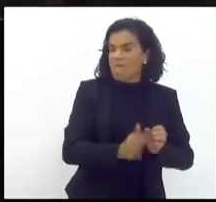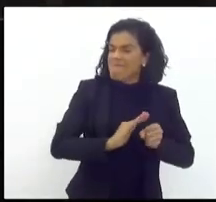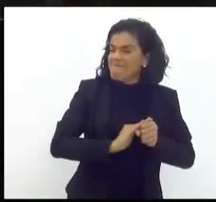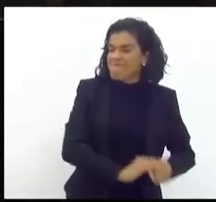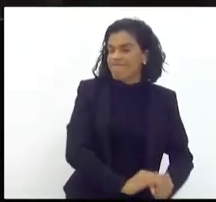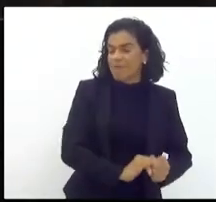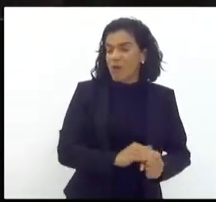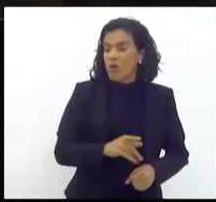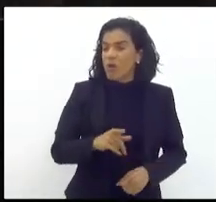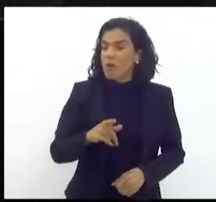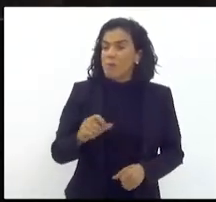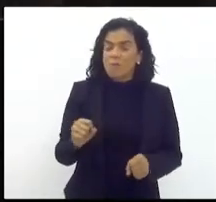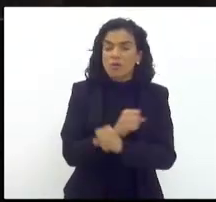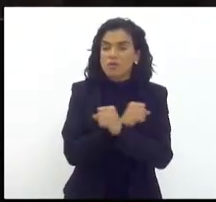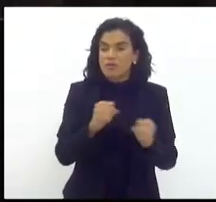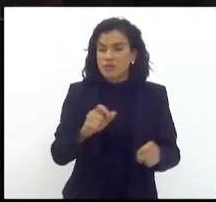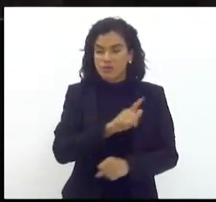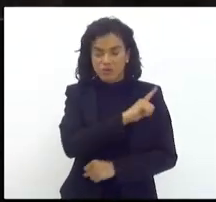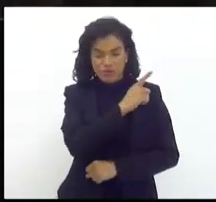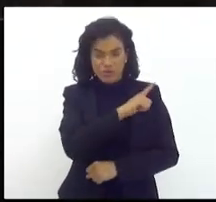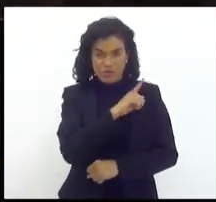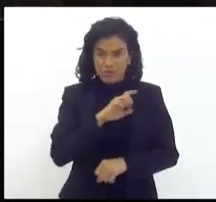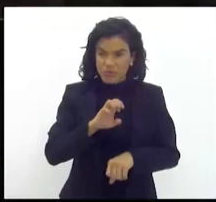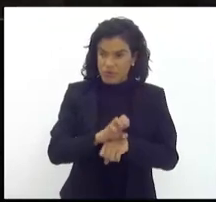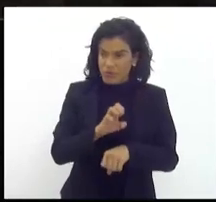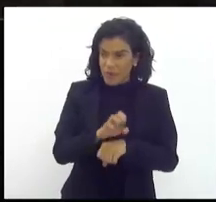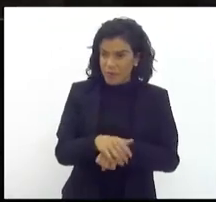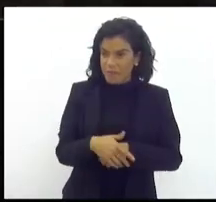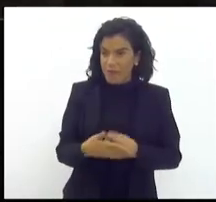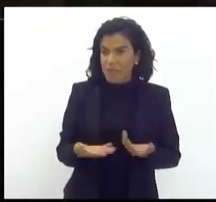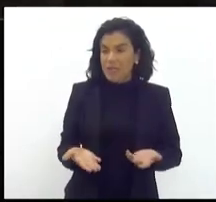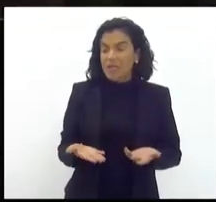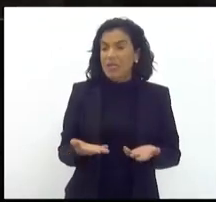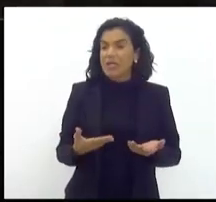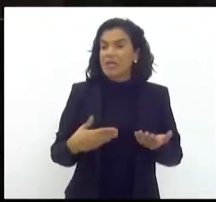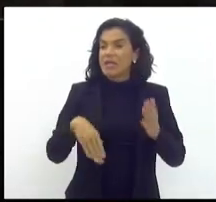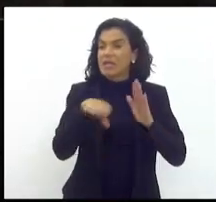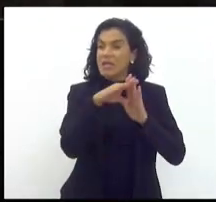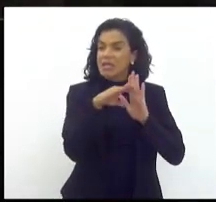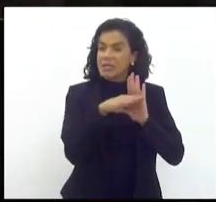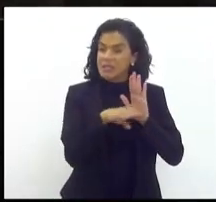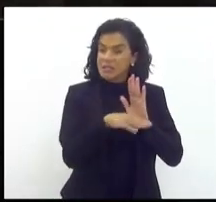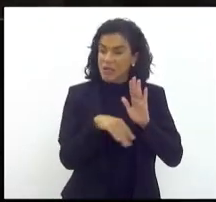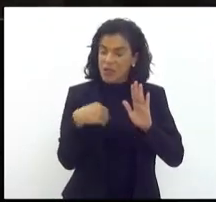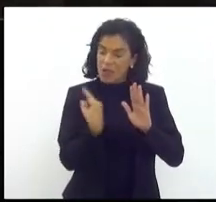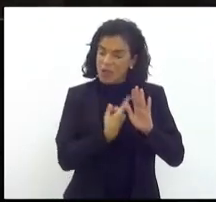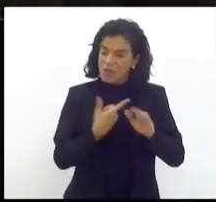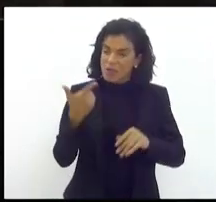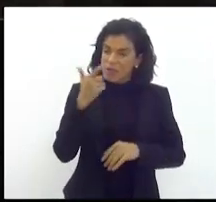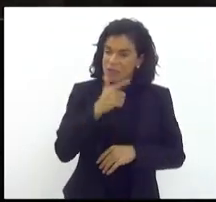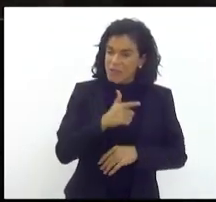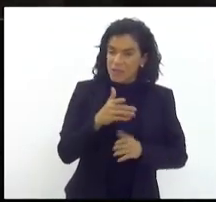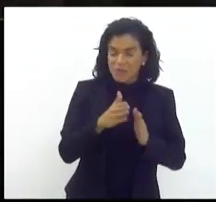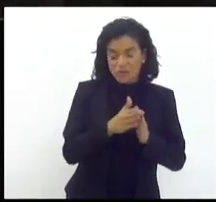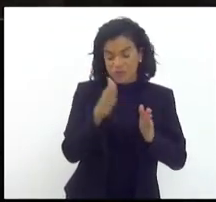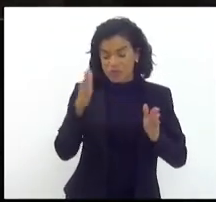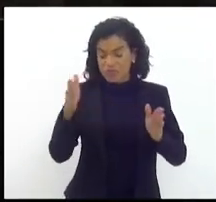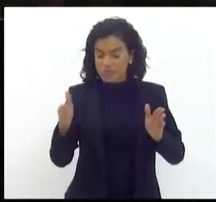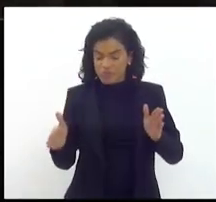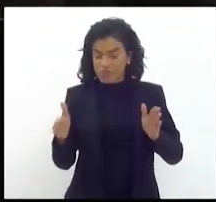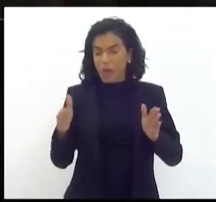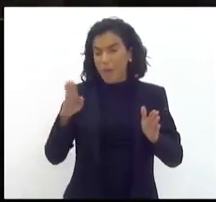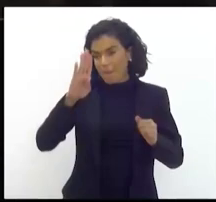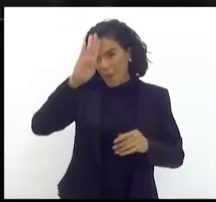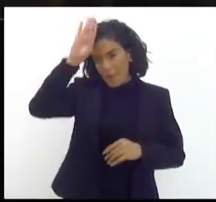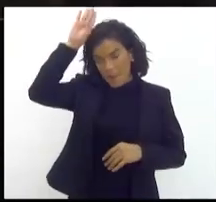gerir um estado e aí diante desse programa programa que nós conseguimos estender a